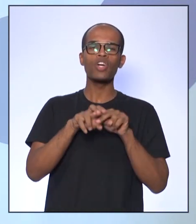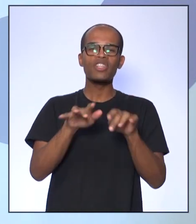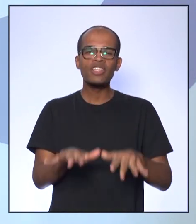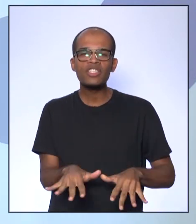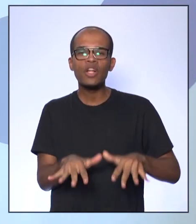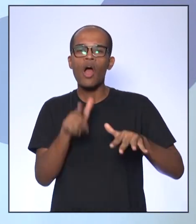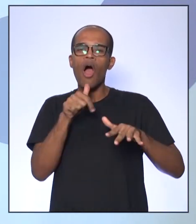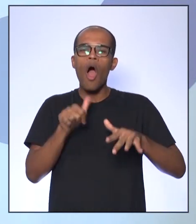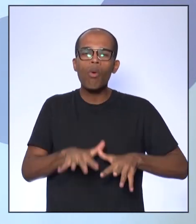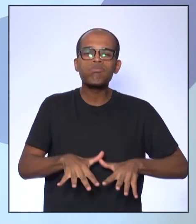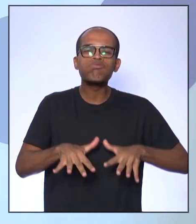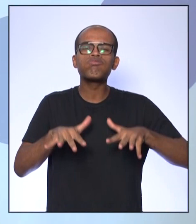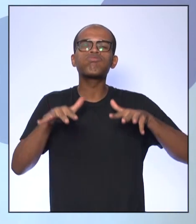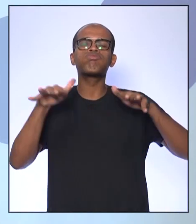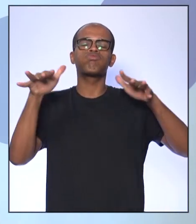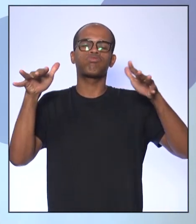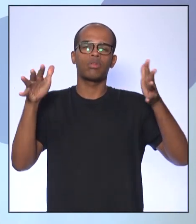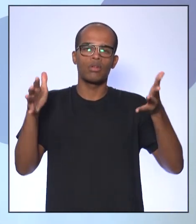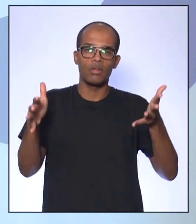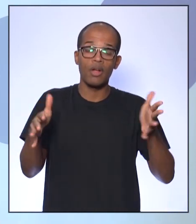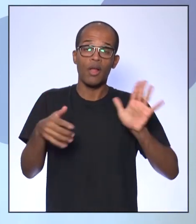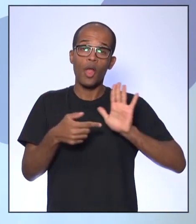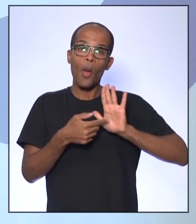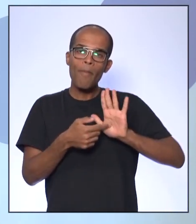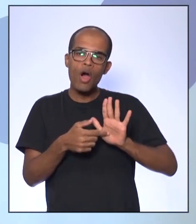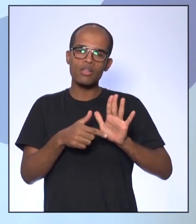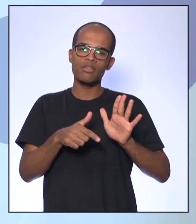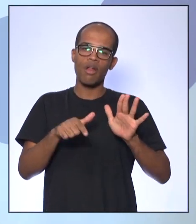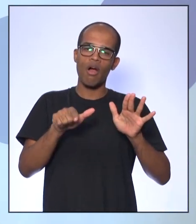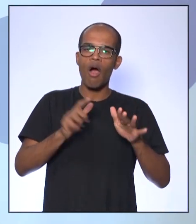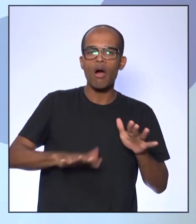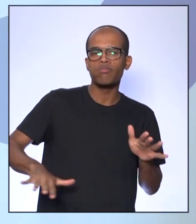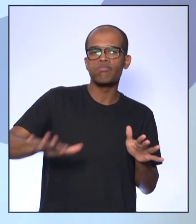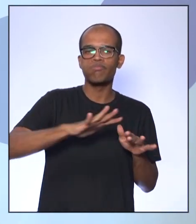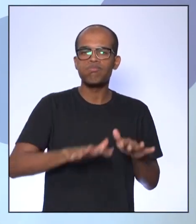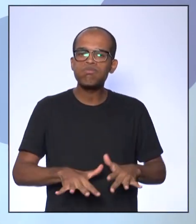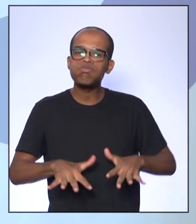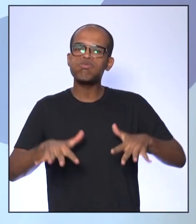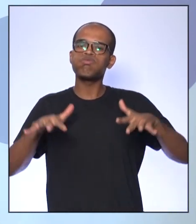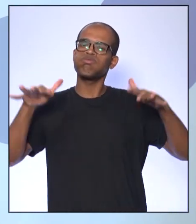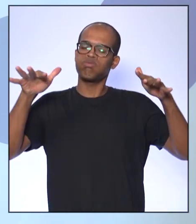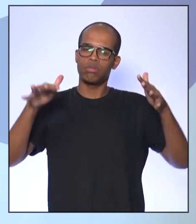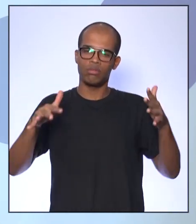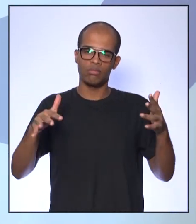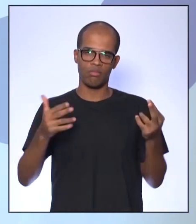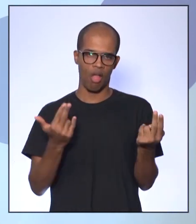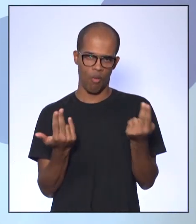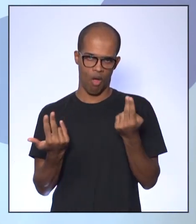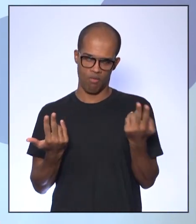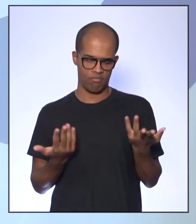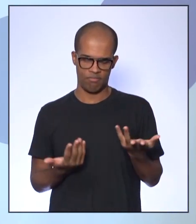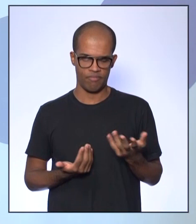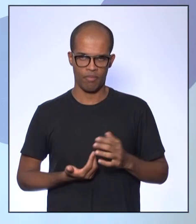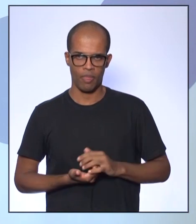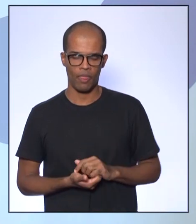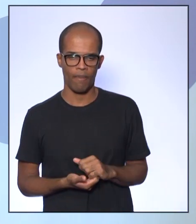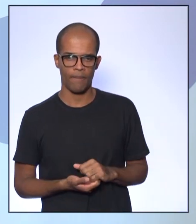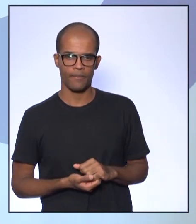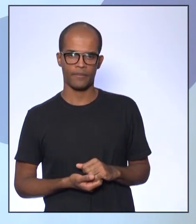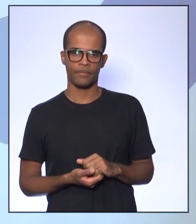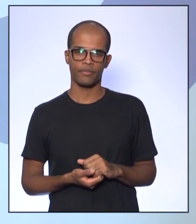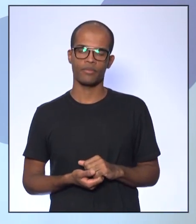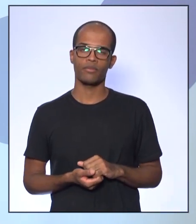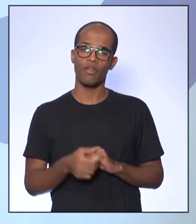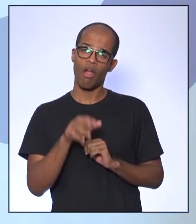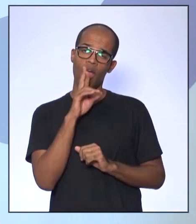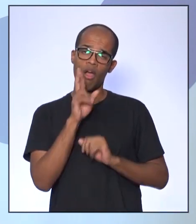por causa das enchentes, que mostra alagamento, né, e alagamento e enchente são sinônimos. E essas